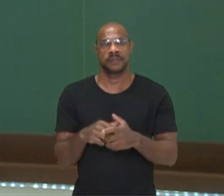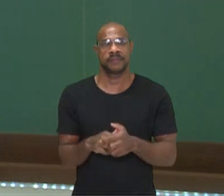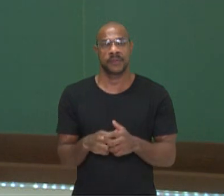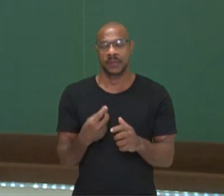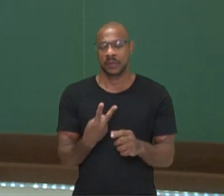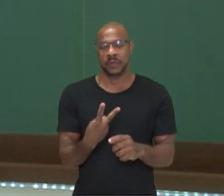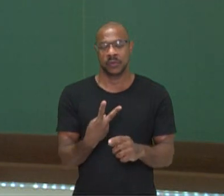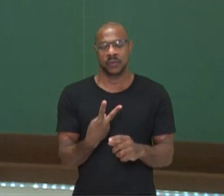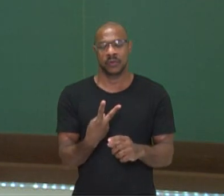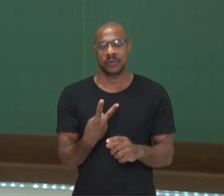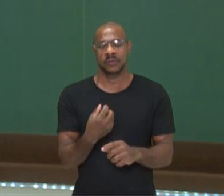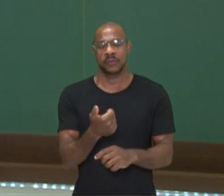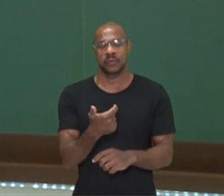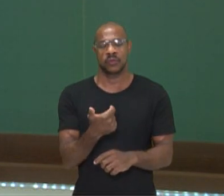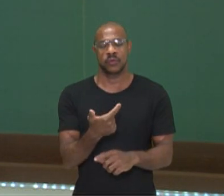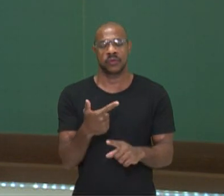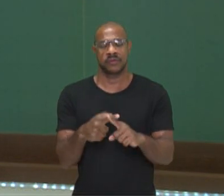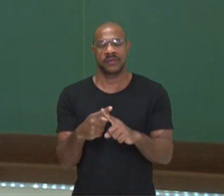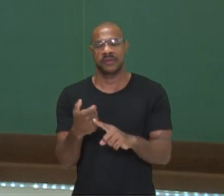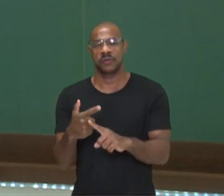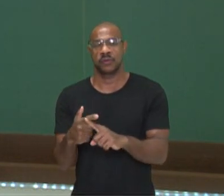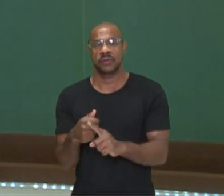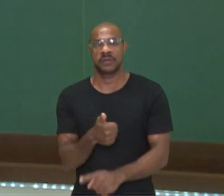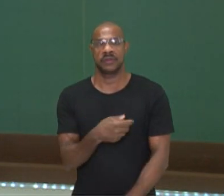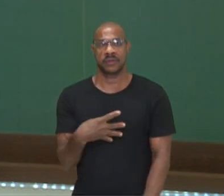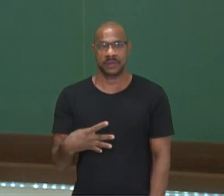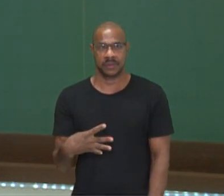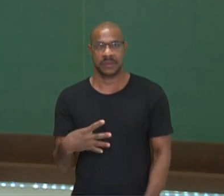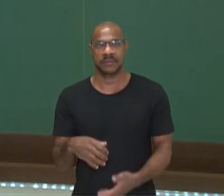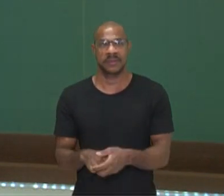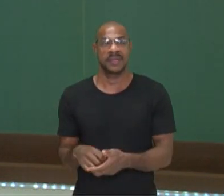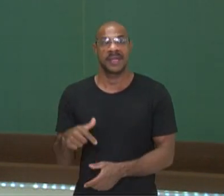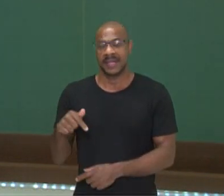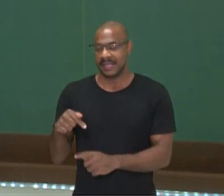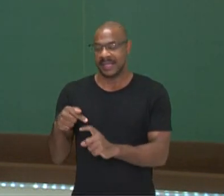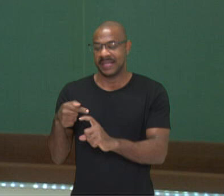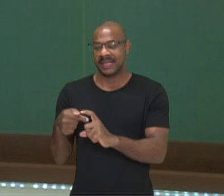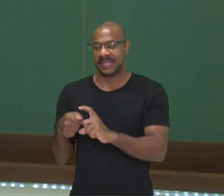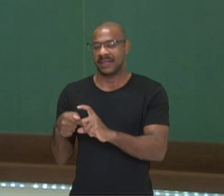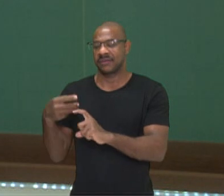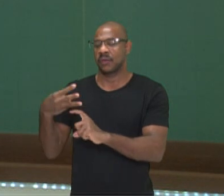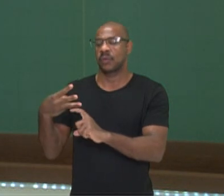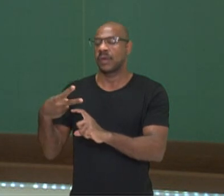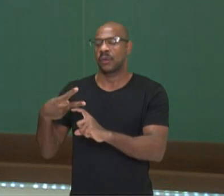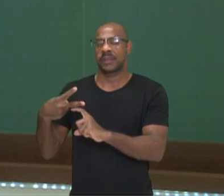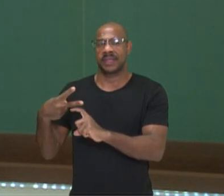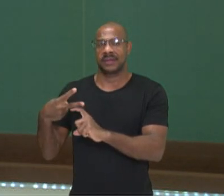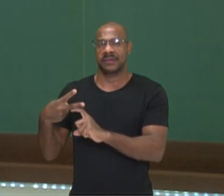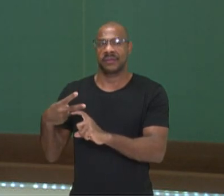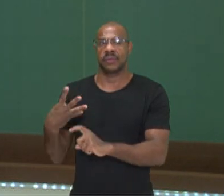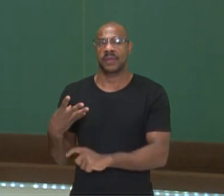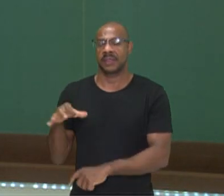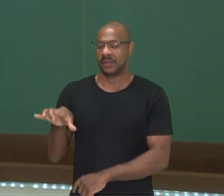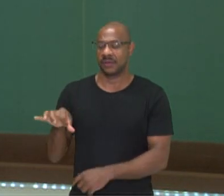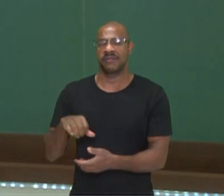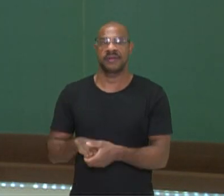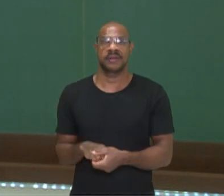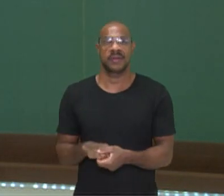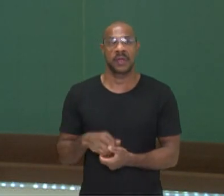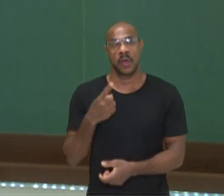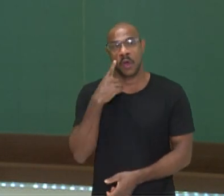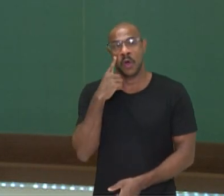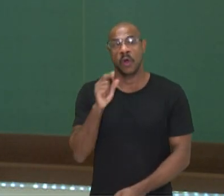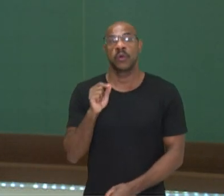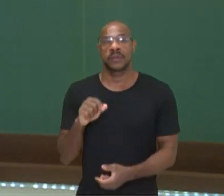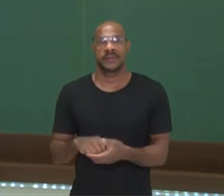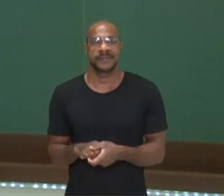vou encontrar 144. Se eu fizer 7 ao quadrado, eu vou encontrar 49. Mas olha o que a